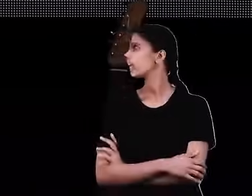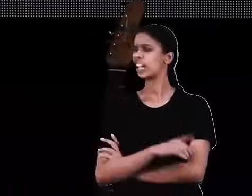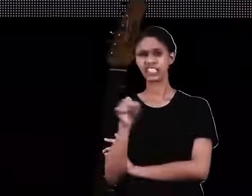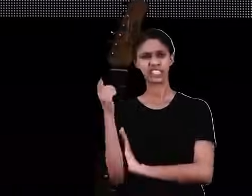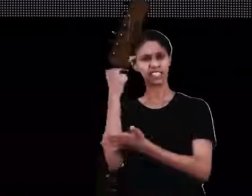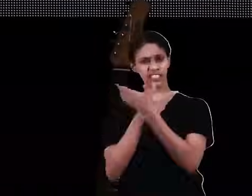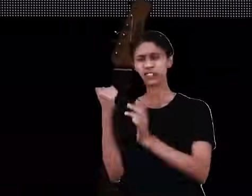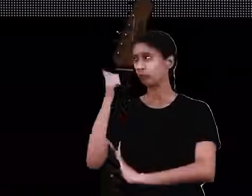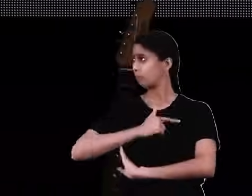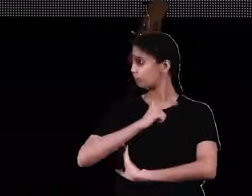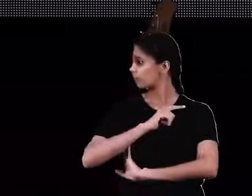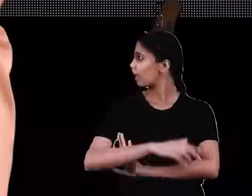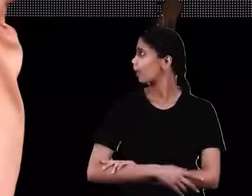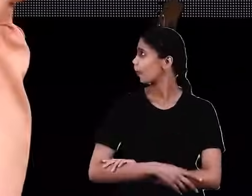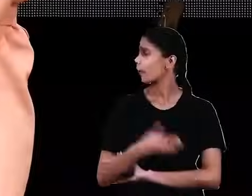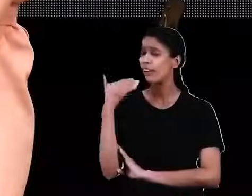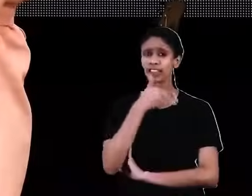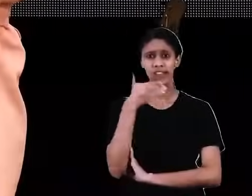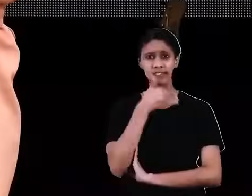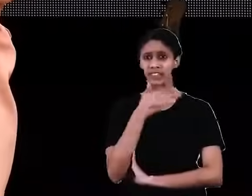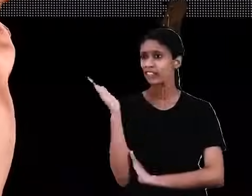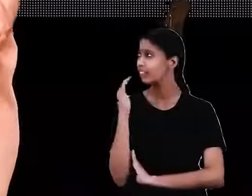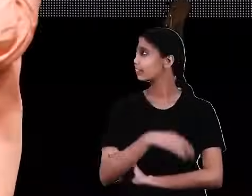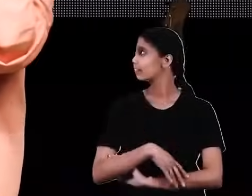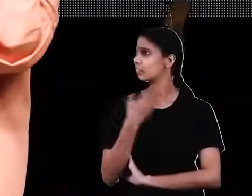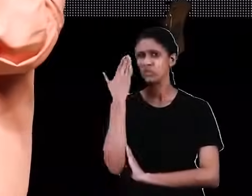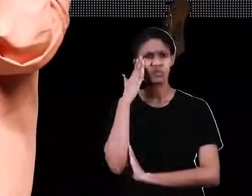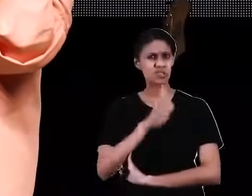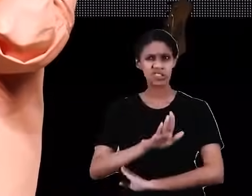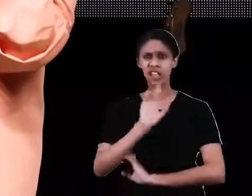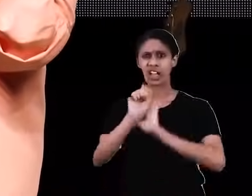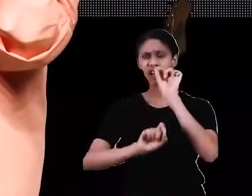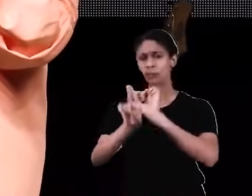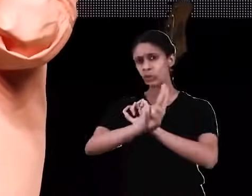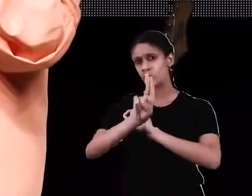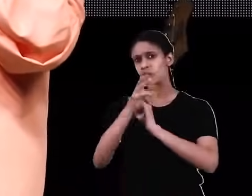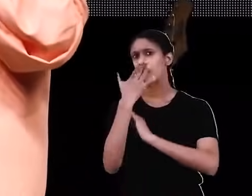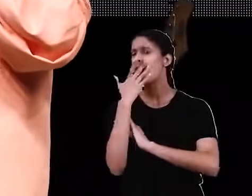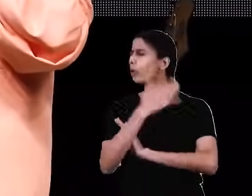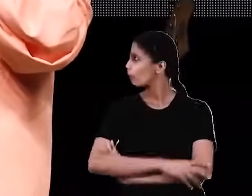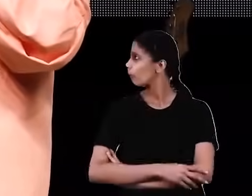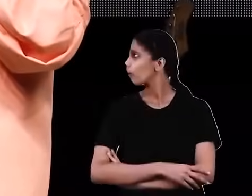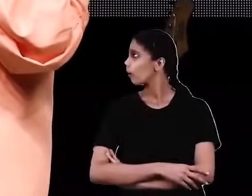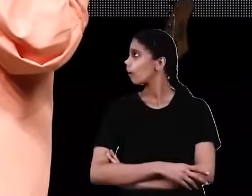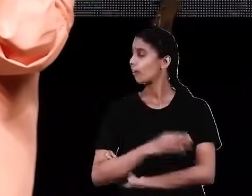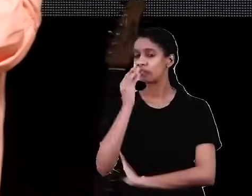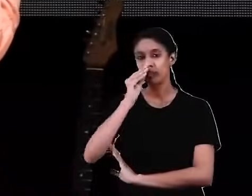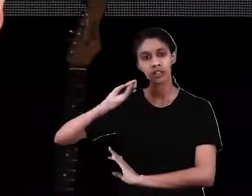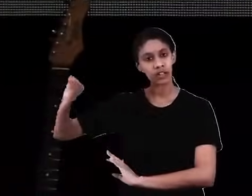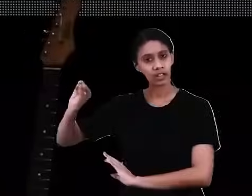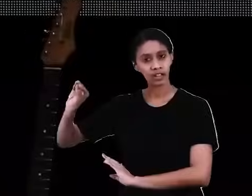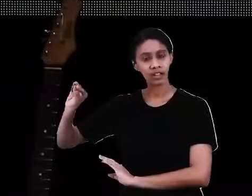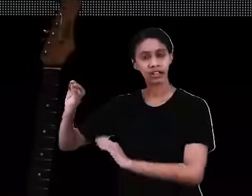mais feio. Um bando de garrancho. Não soube nem usar as cores. Humilhar uma obra glorifica o